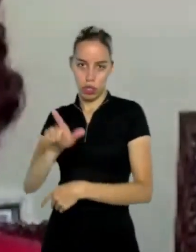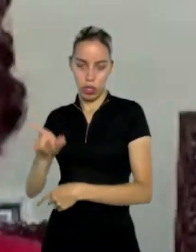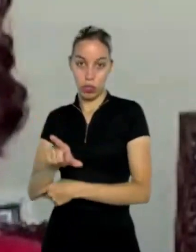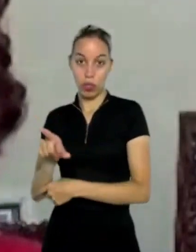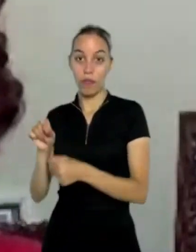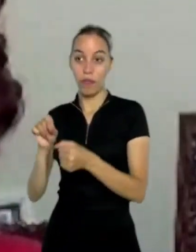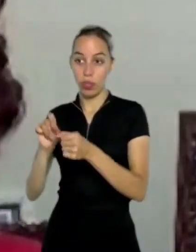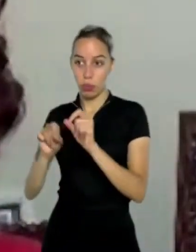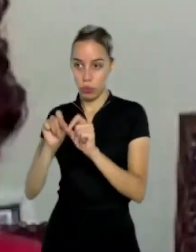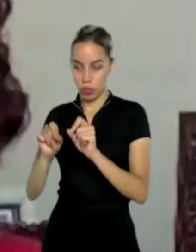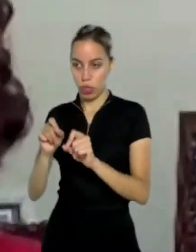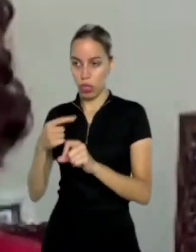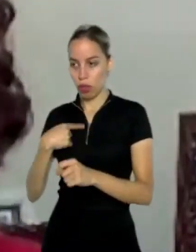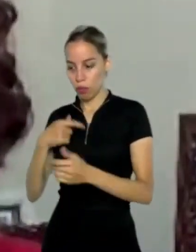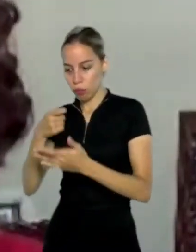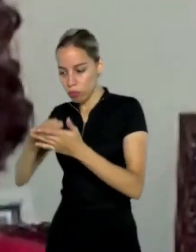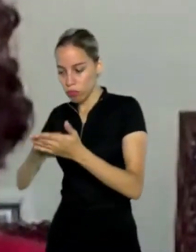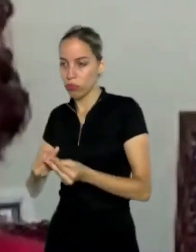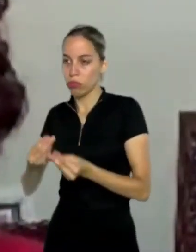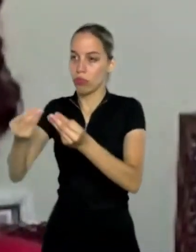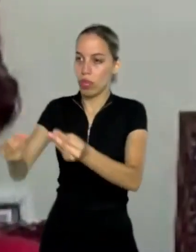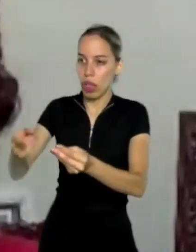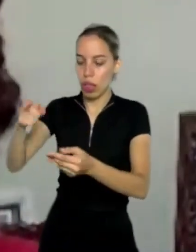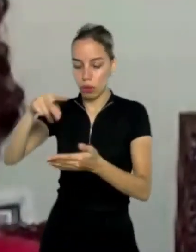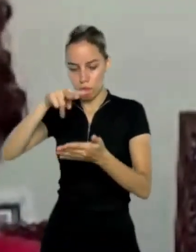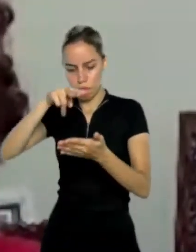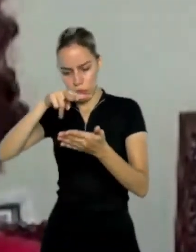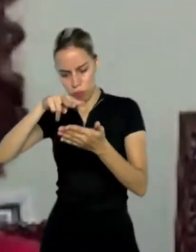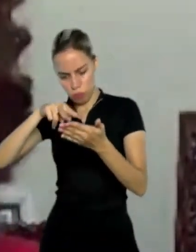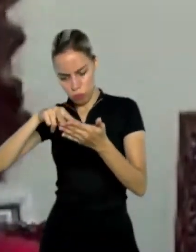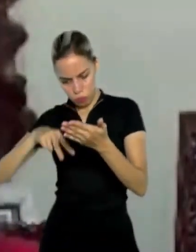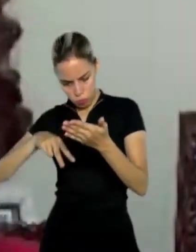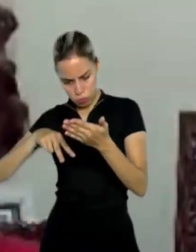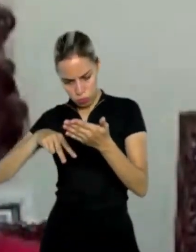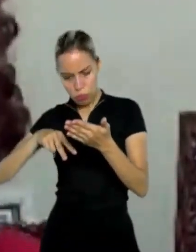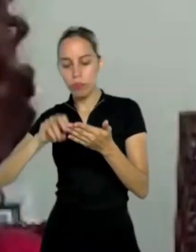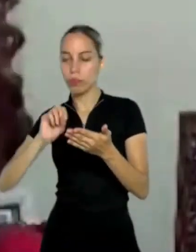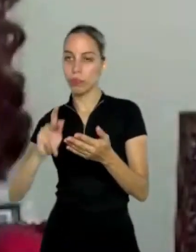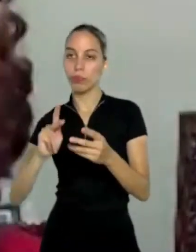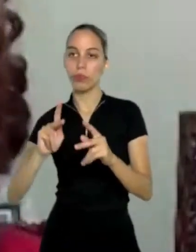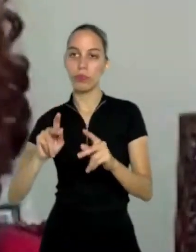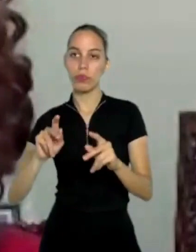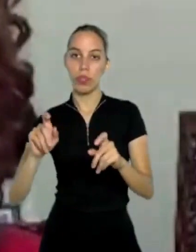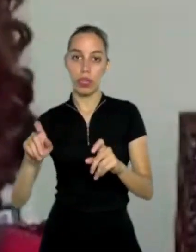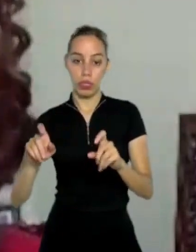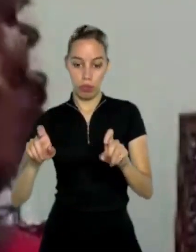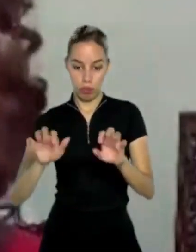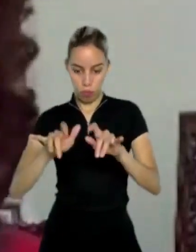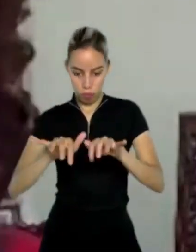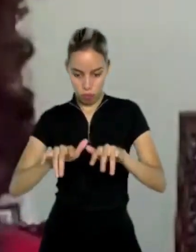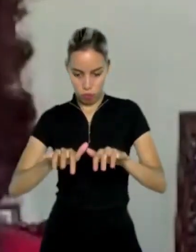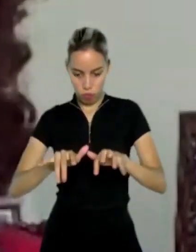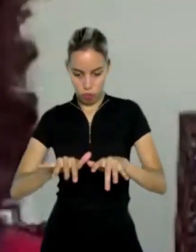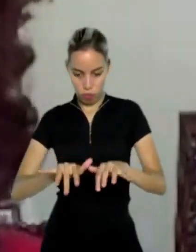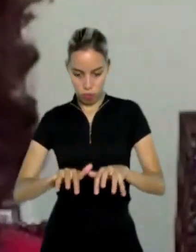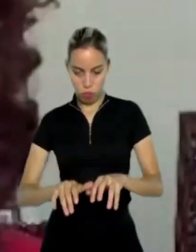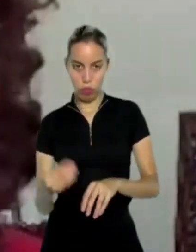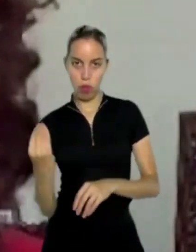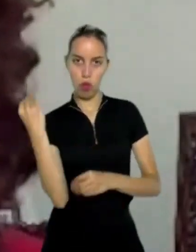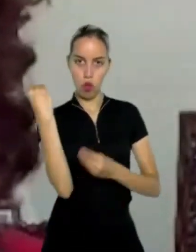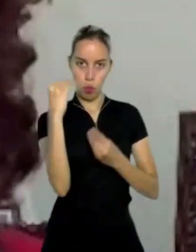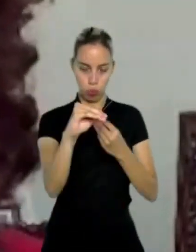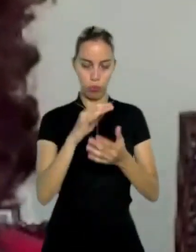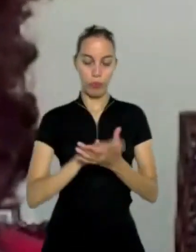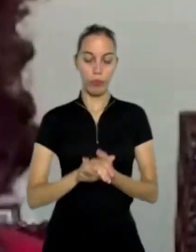a revisão dos textos para mim, ele digitava e me mandava. Eu sou do tempo que a gente